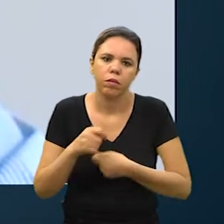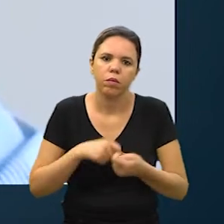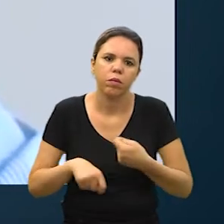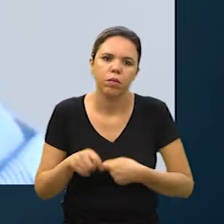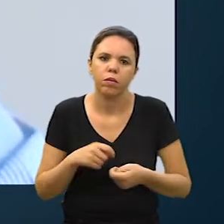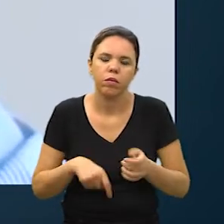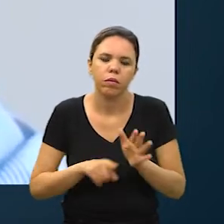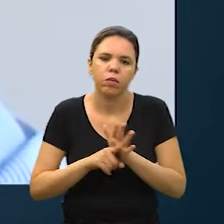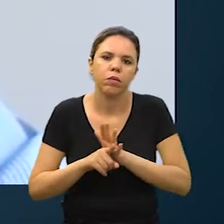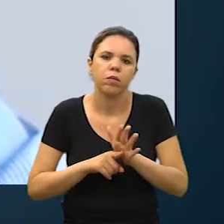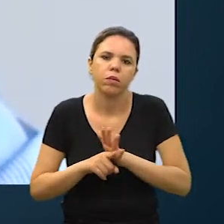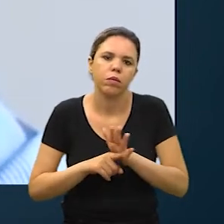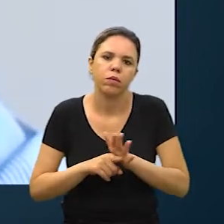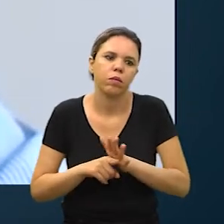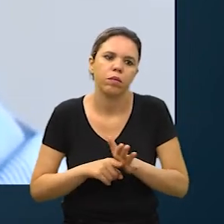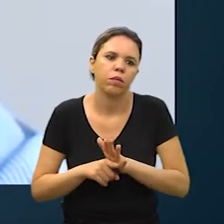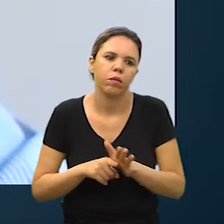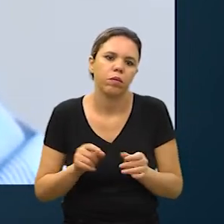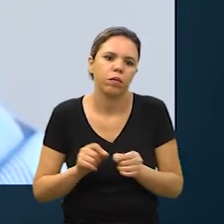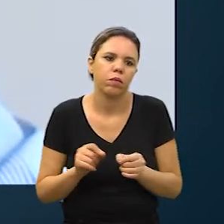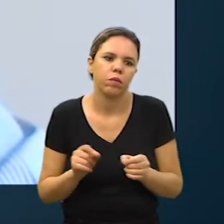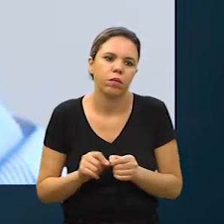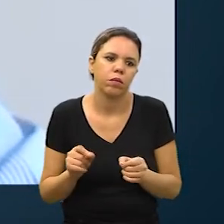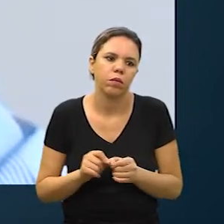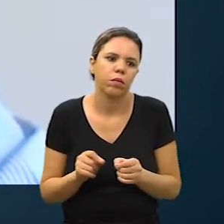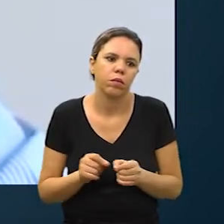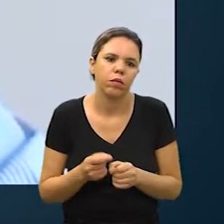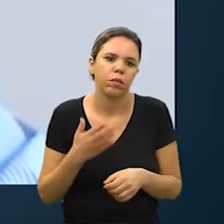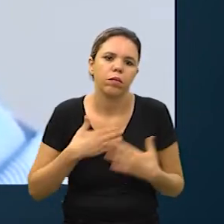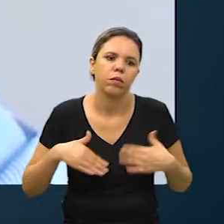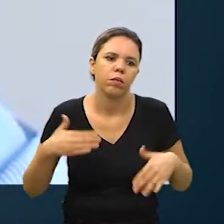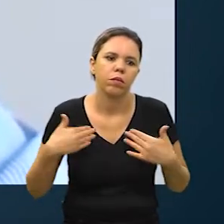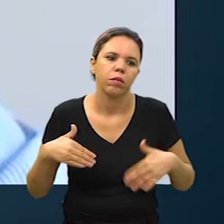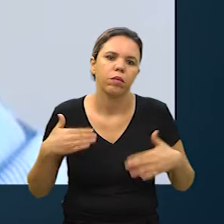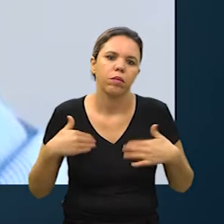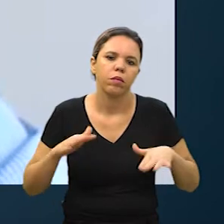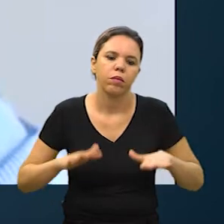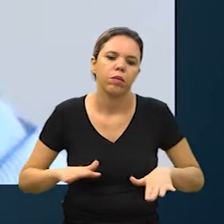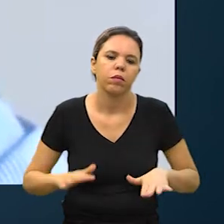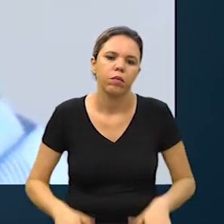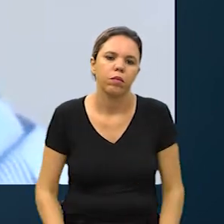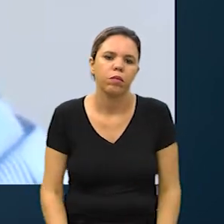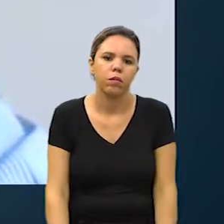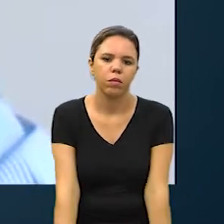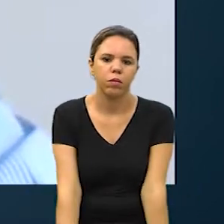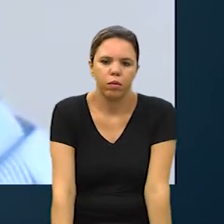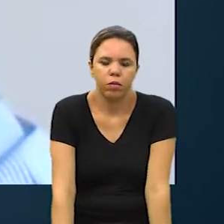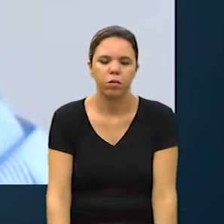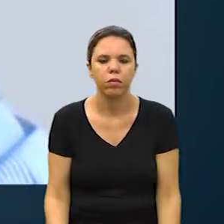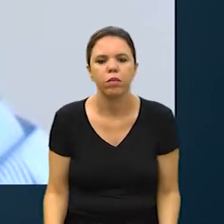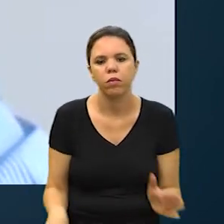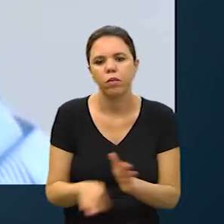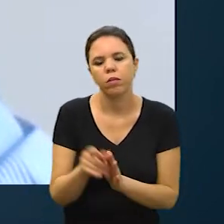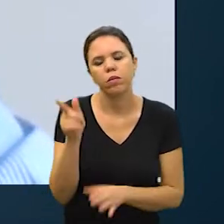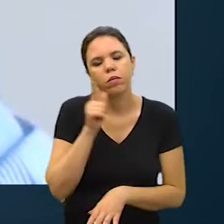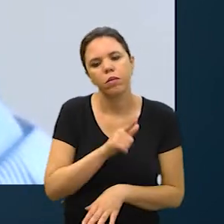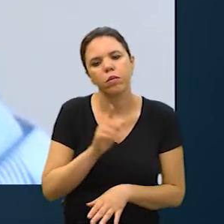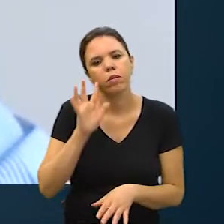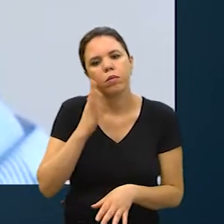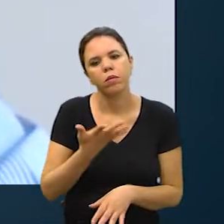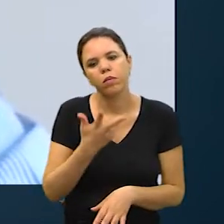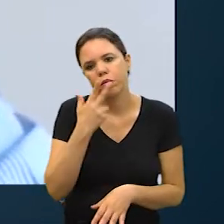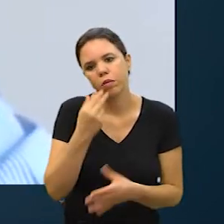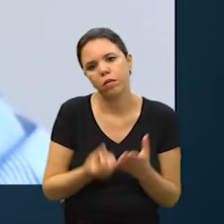planejamento, pesquisa. Se você faz com mais tranquilidade, mais devagar, e sabendo onde quer chegar, o resultado vai